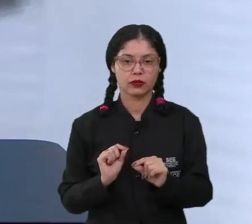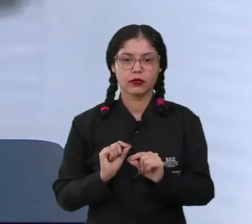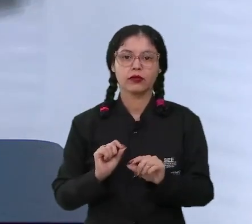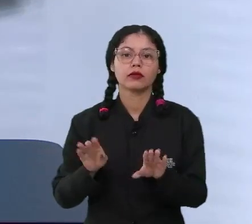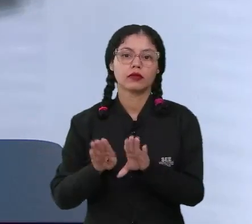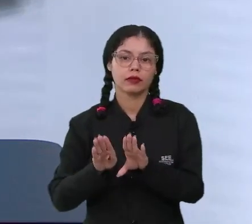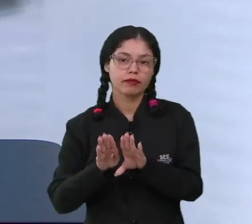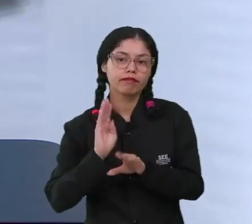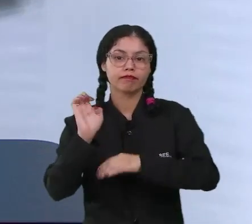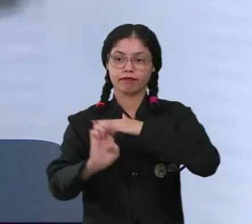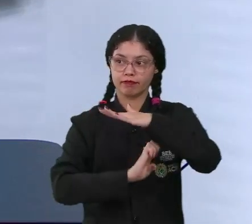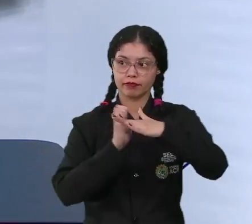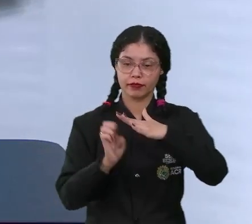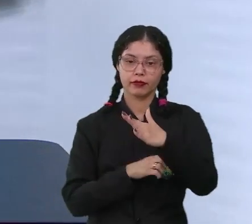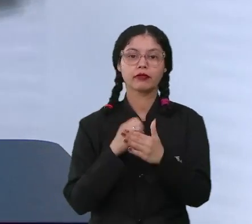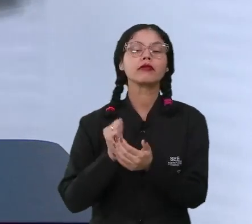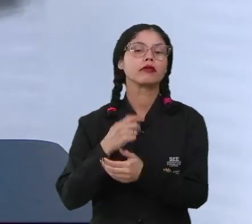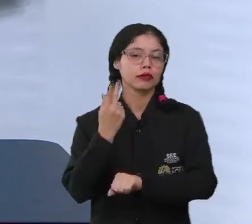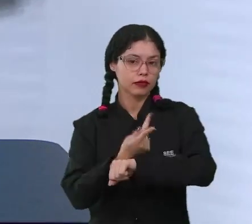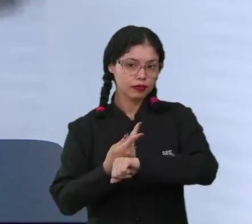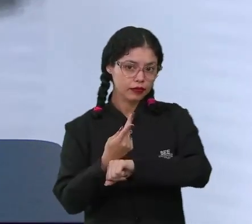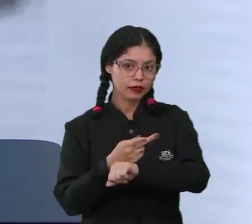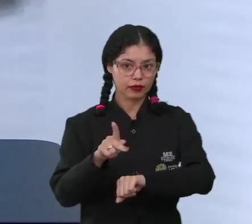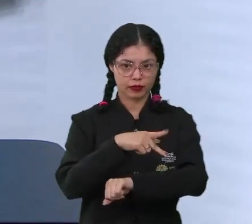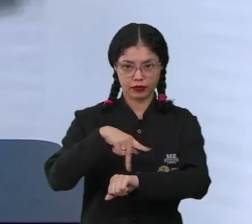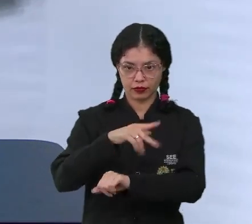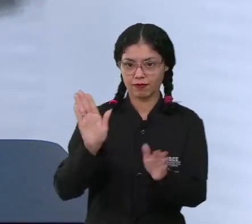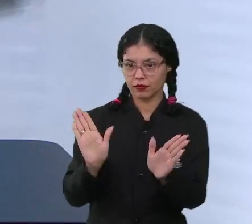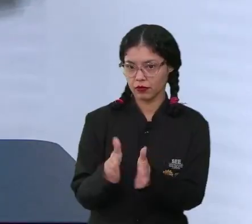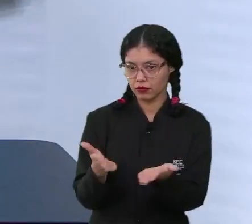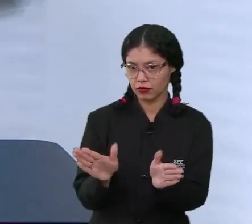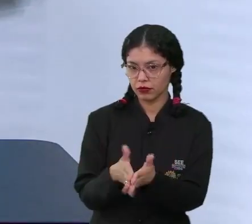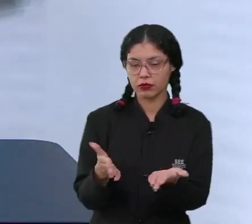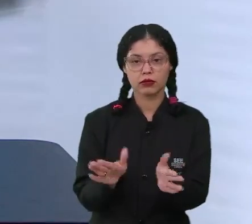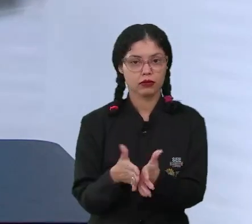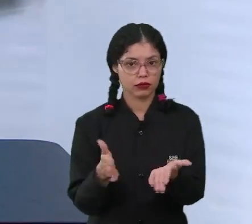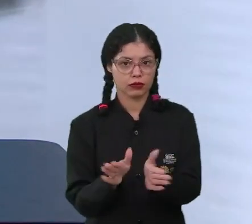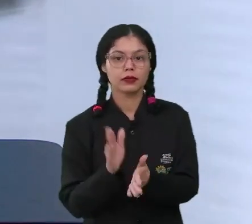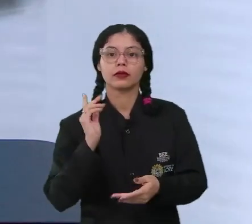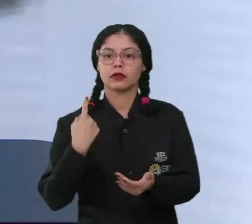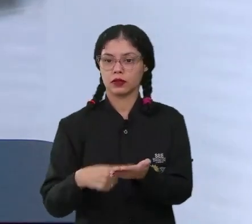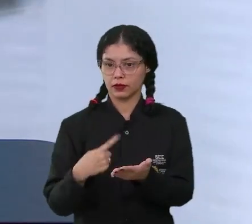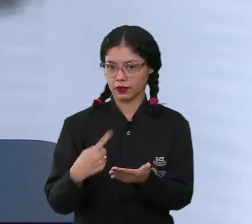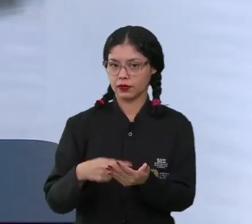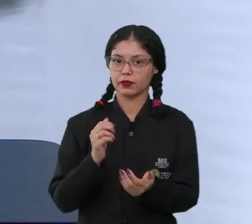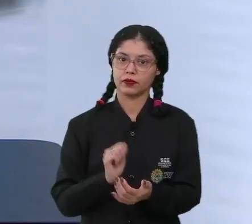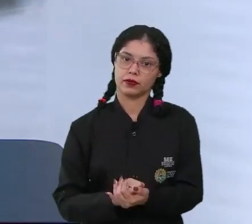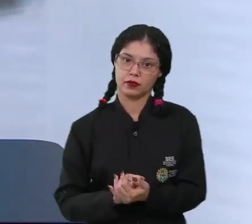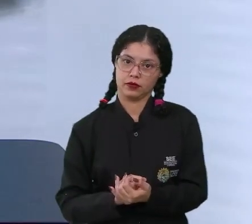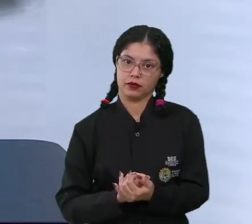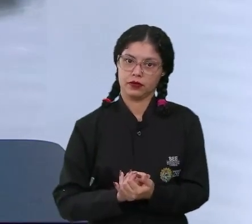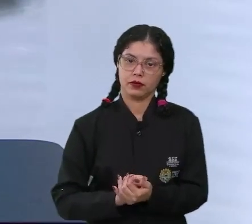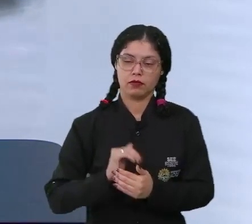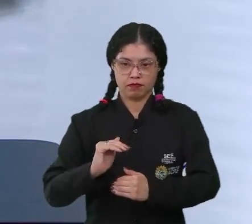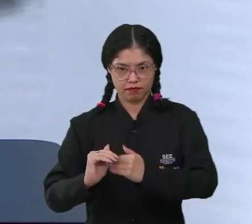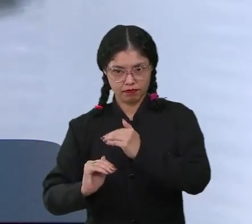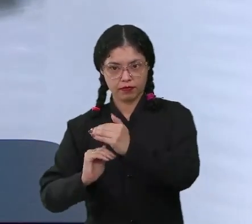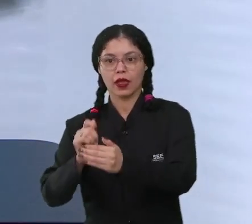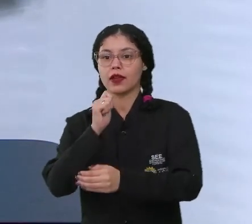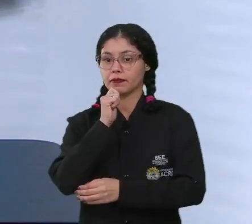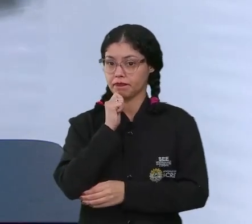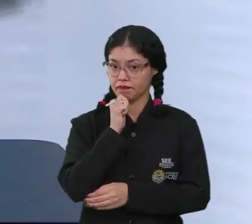Pessoal, essas empresas, elas procuram os países pobres ou países considerados aí países